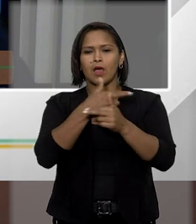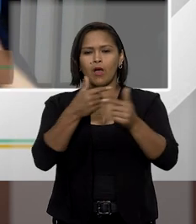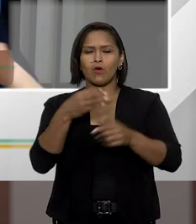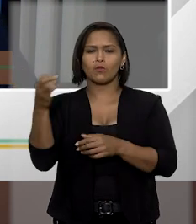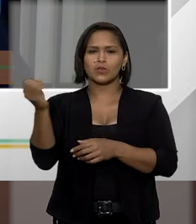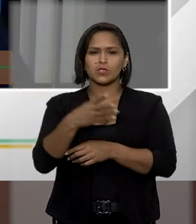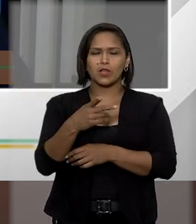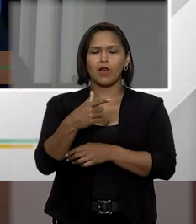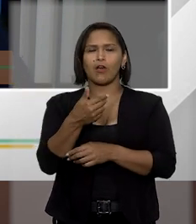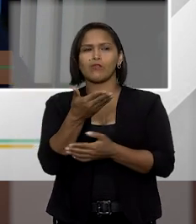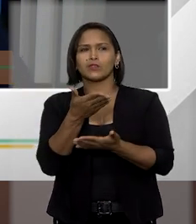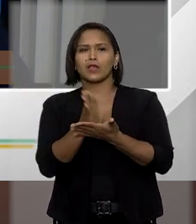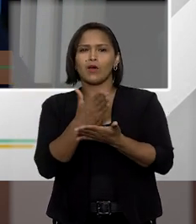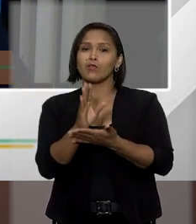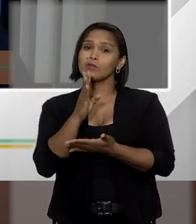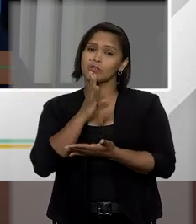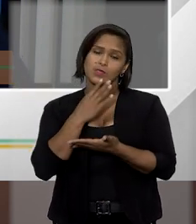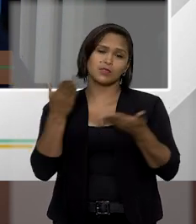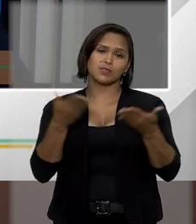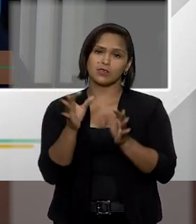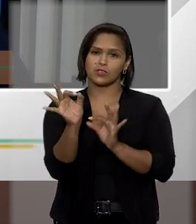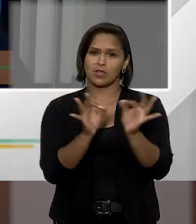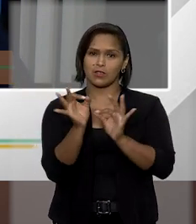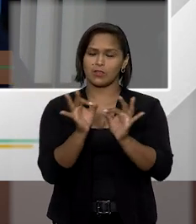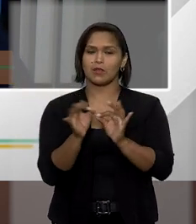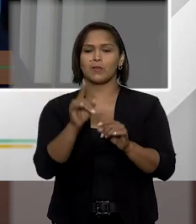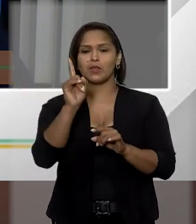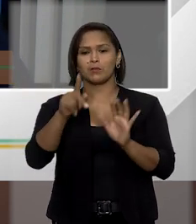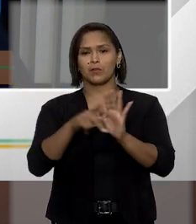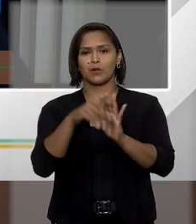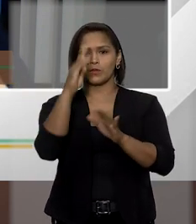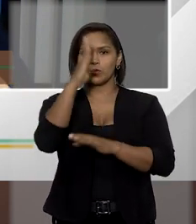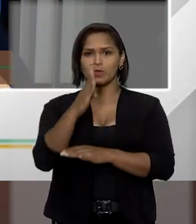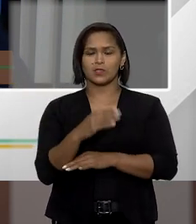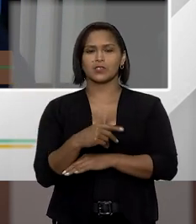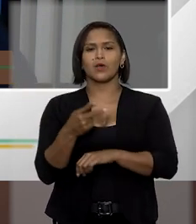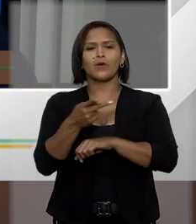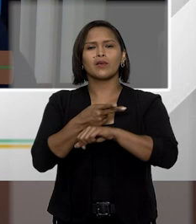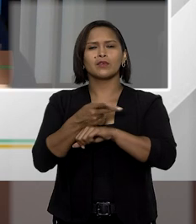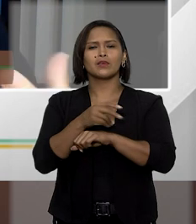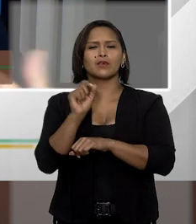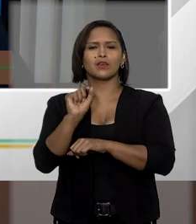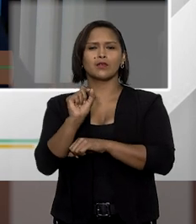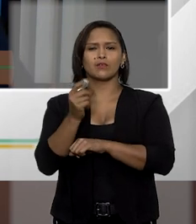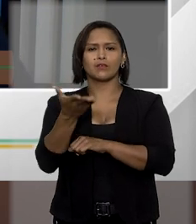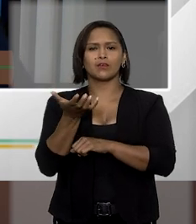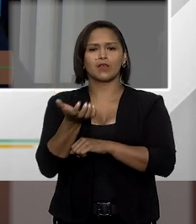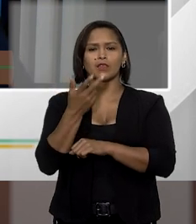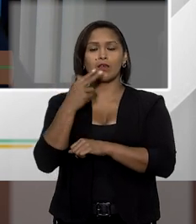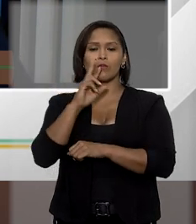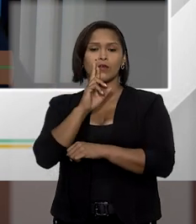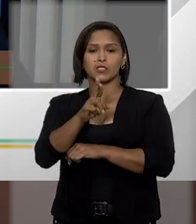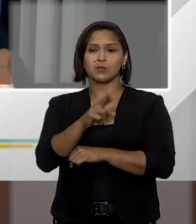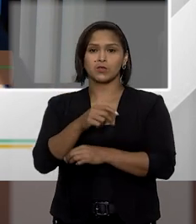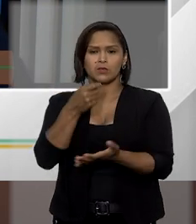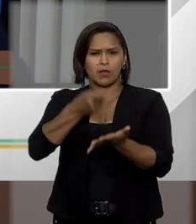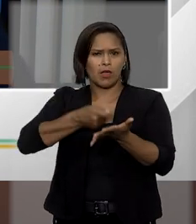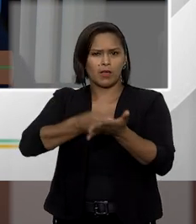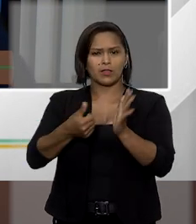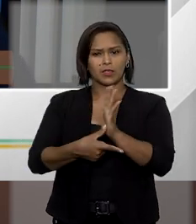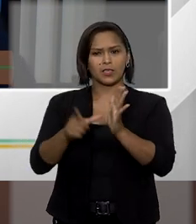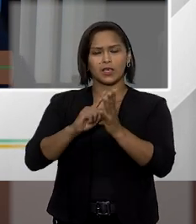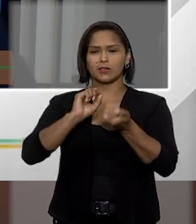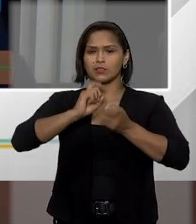algumas novas, algumas conhecidas já do ordenamento sancionador brasileiro, que procuram dar alguma resposta um pouco mais severa do que